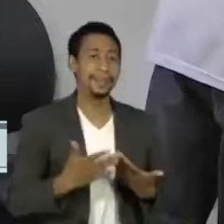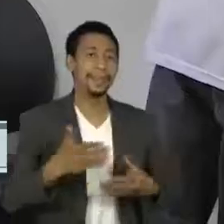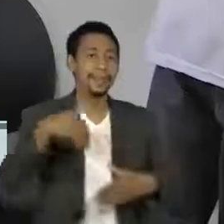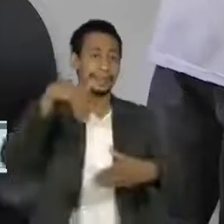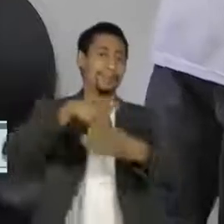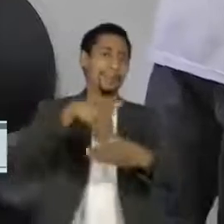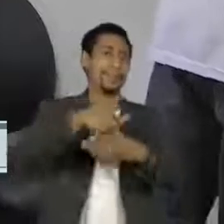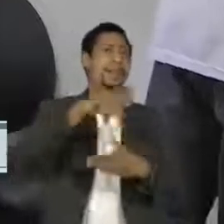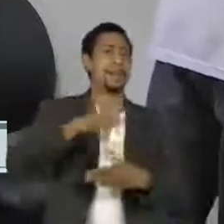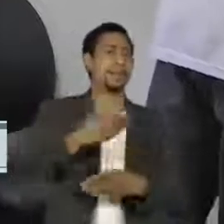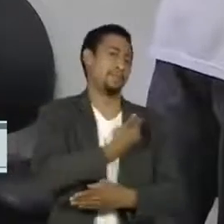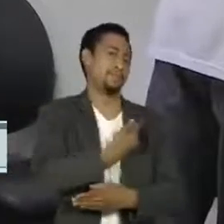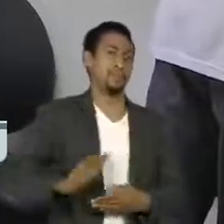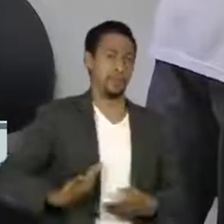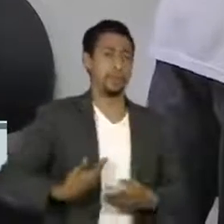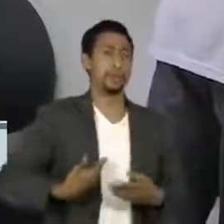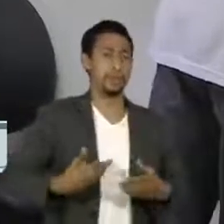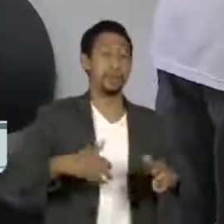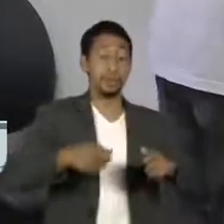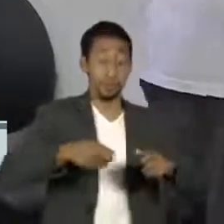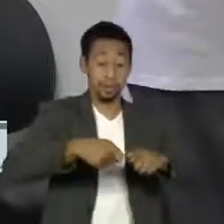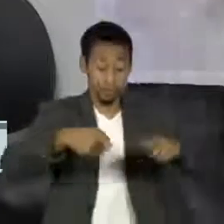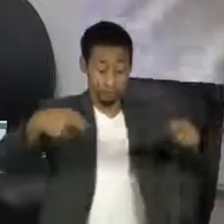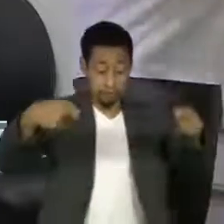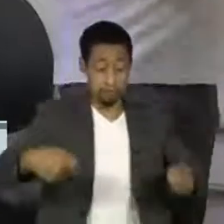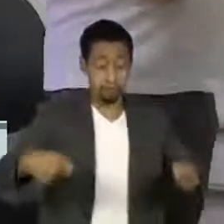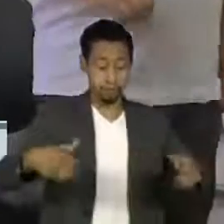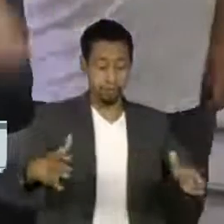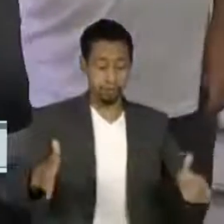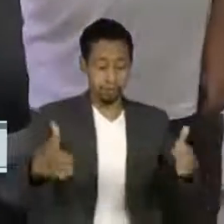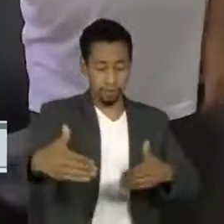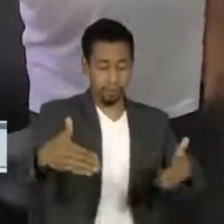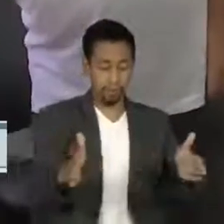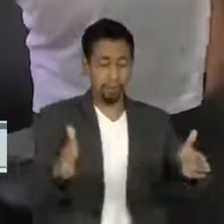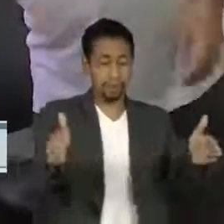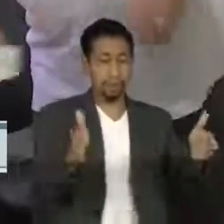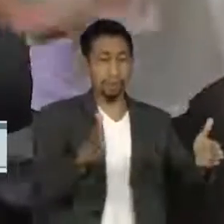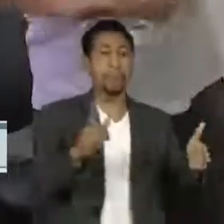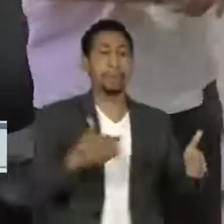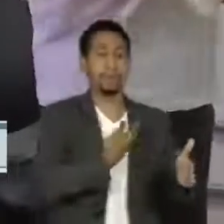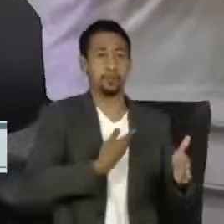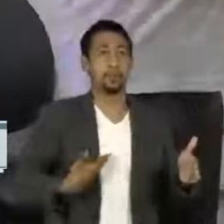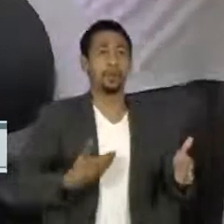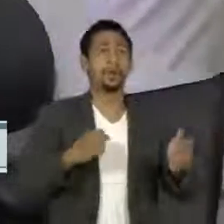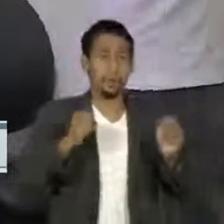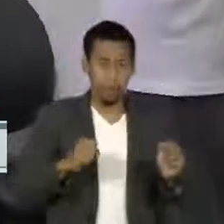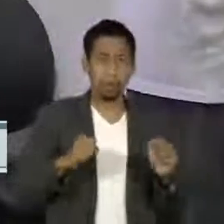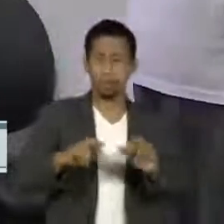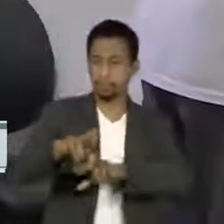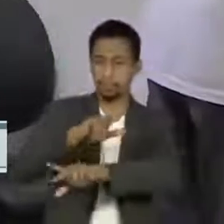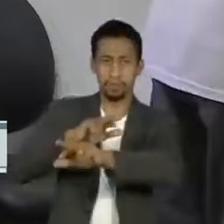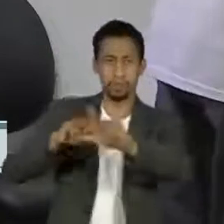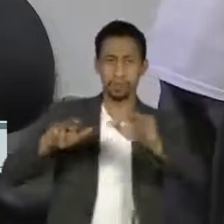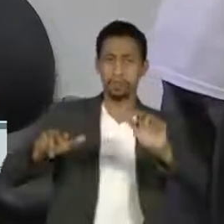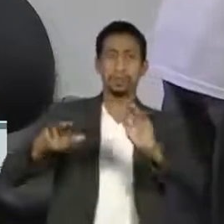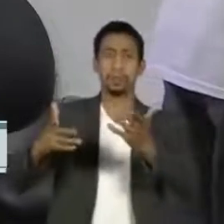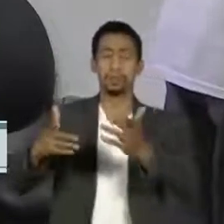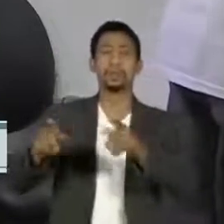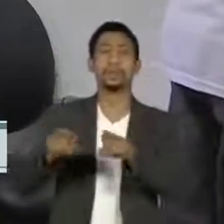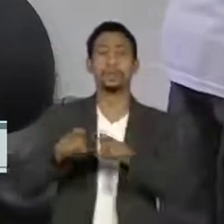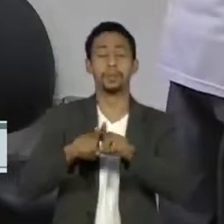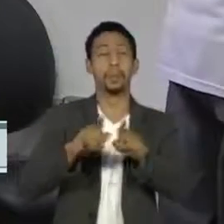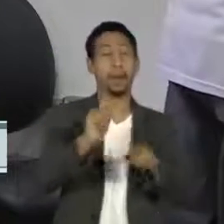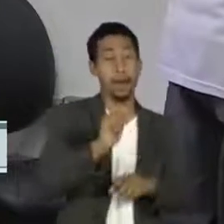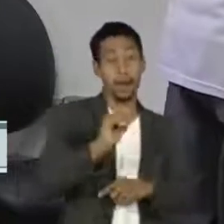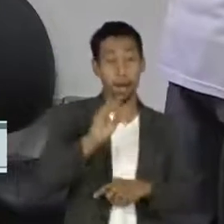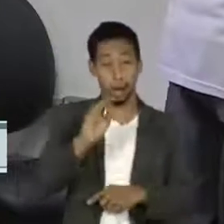né? A cerimônia de geração de mídia e lacração da urna. Ela pode ser acompanhada por diversas entidades, como a Ordem dos